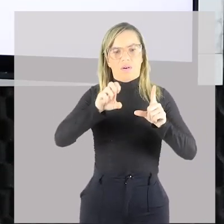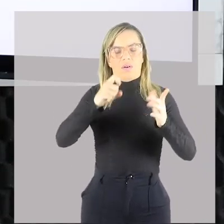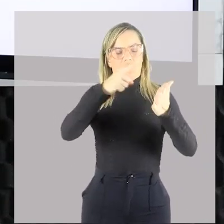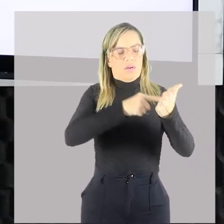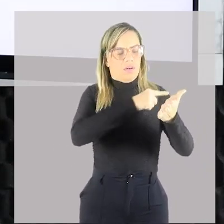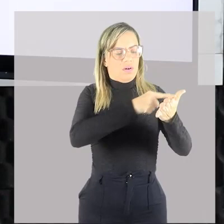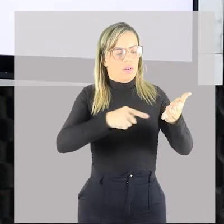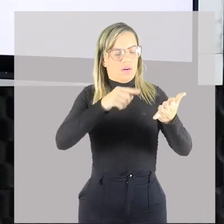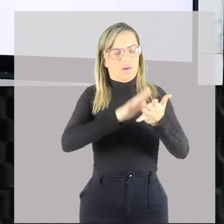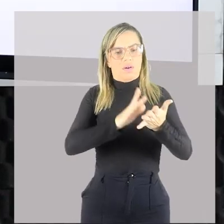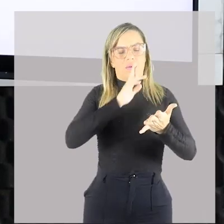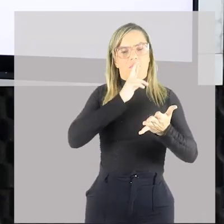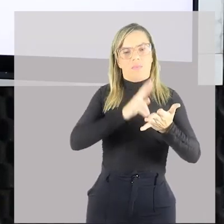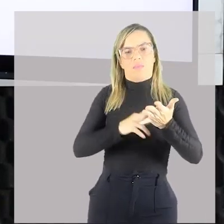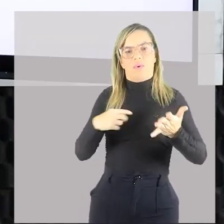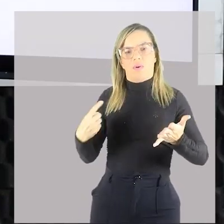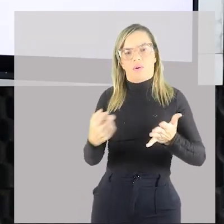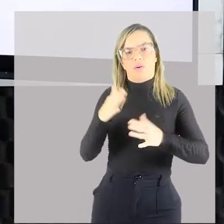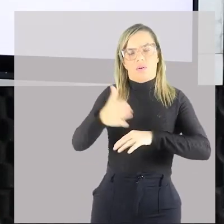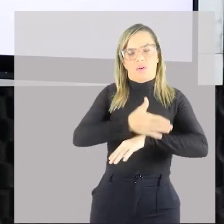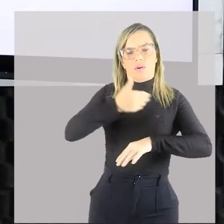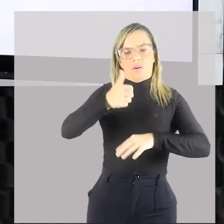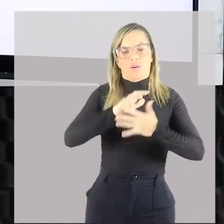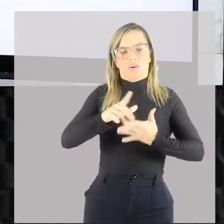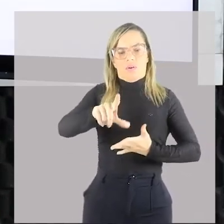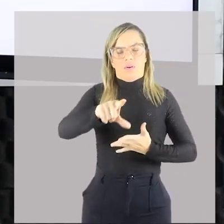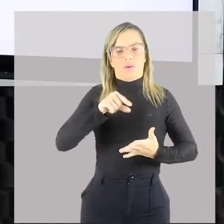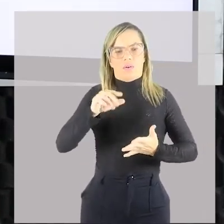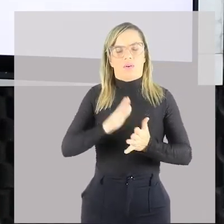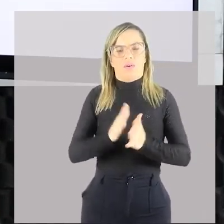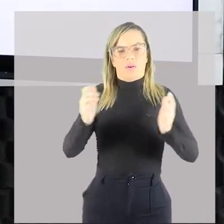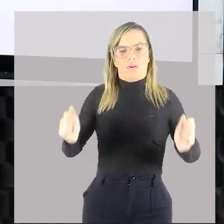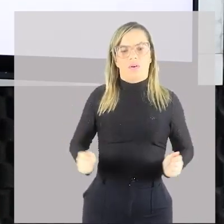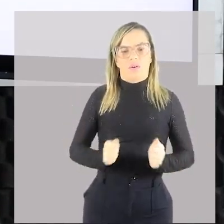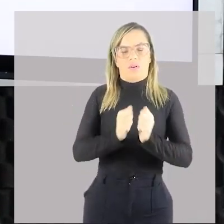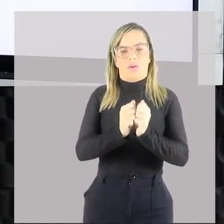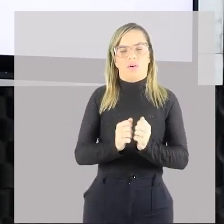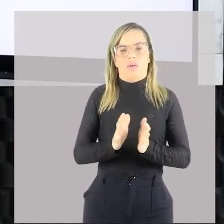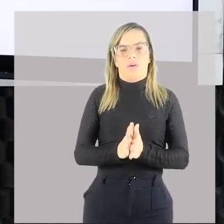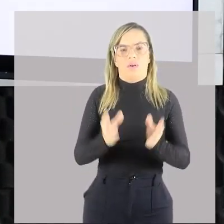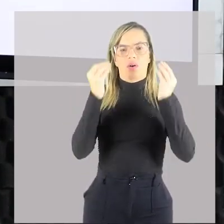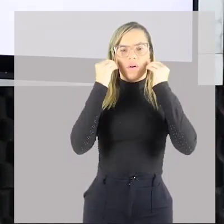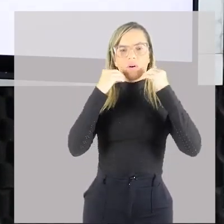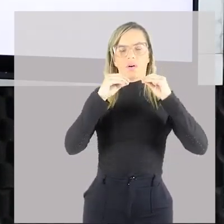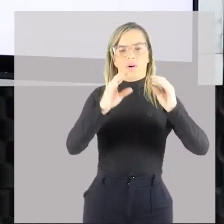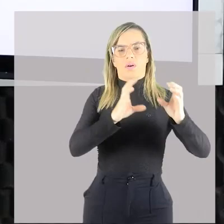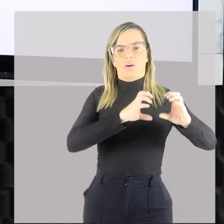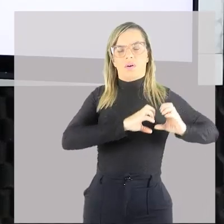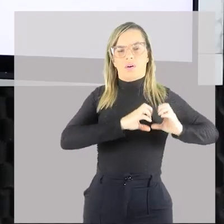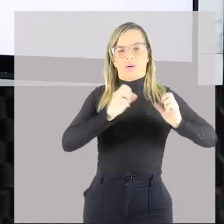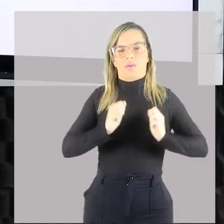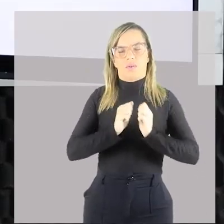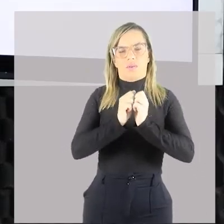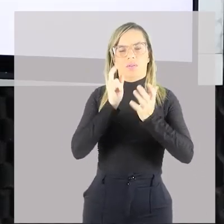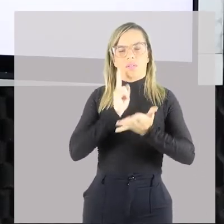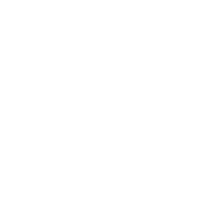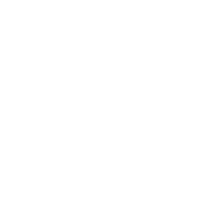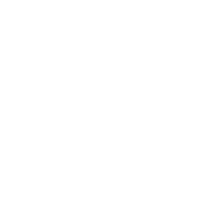para você a letra E, que é a nossa melhor opção. Fique conosco, um beijo no coração, tamo junto sempre.